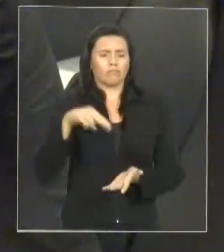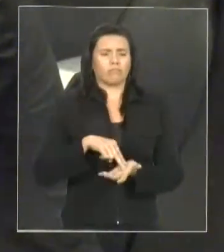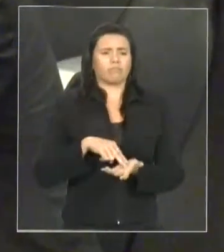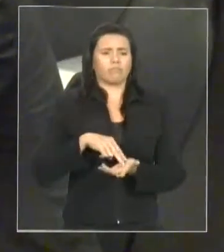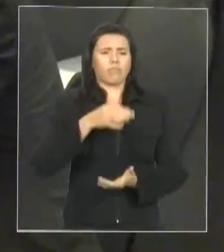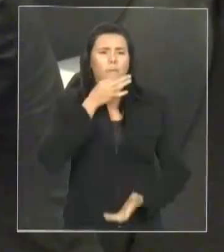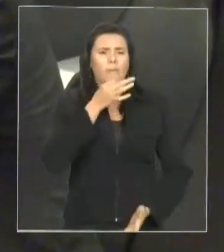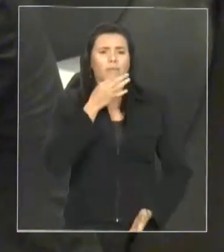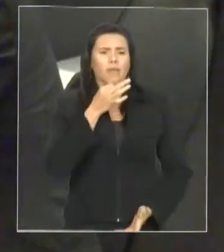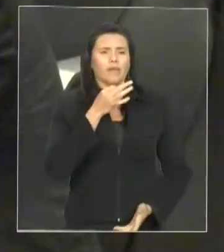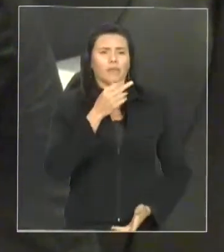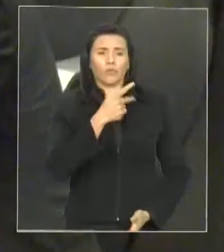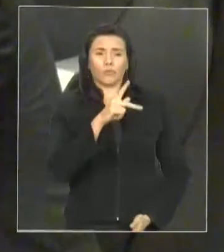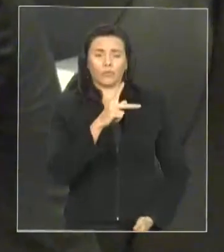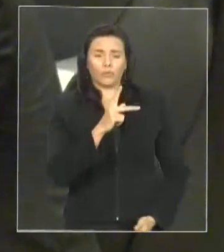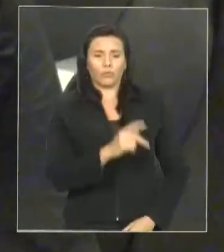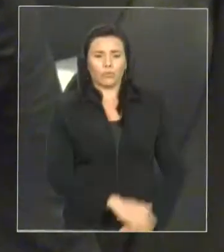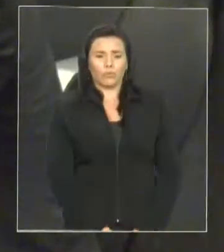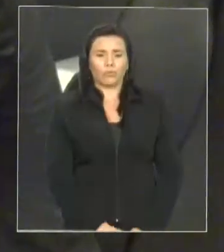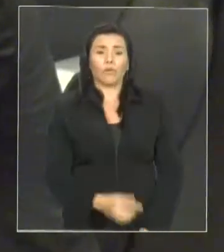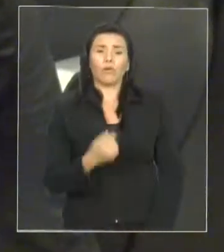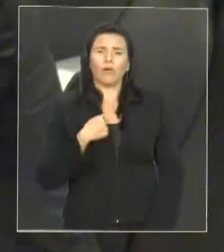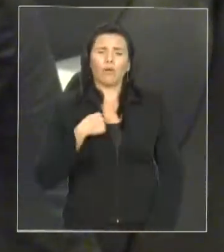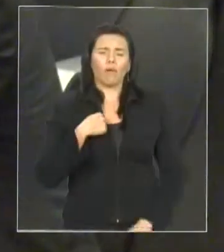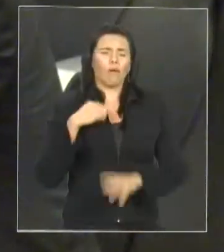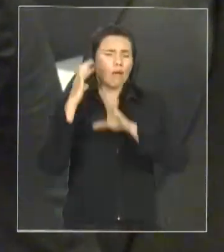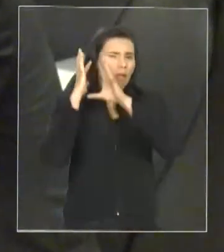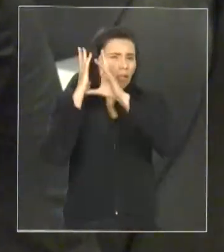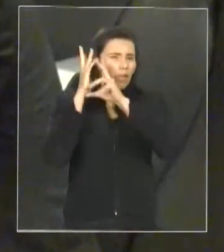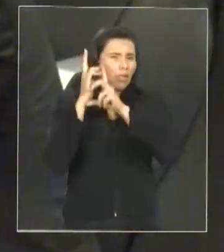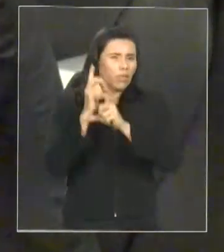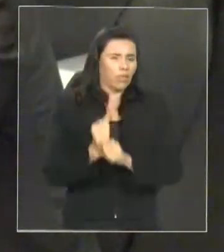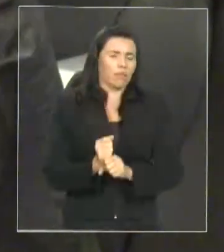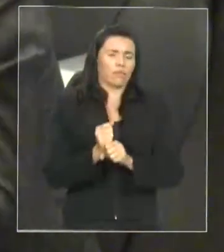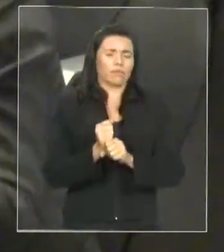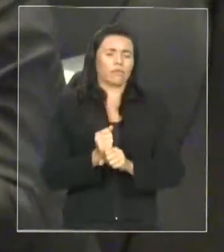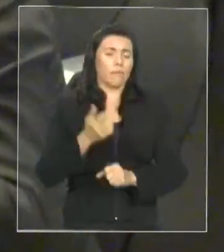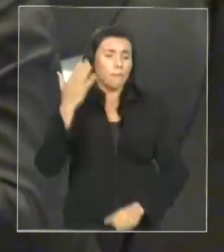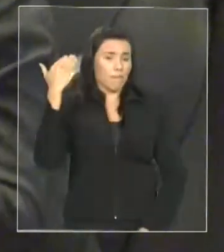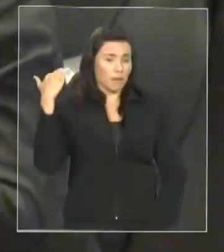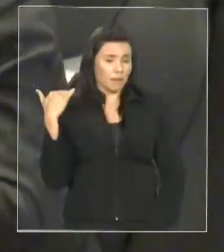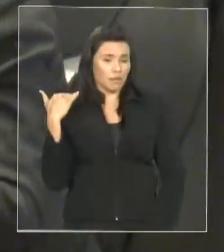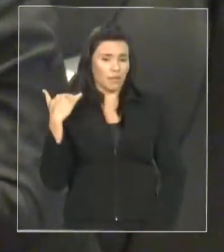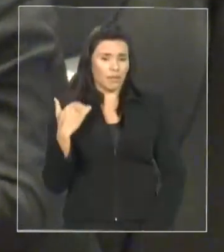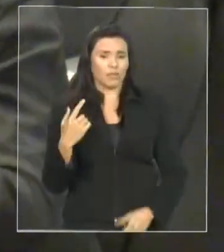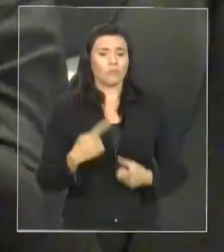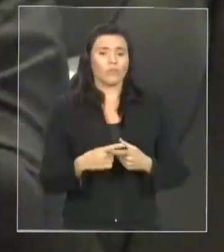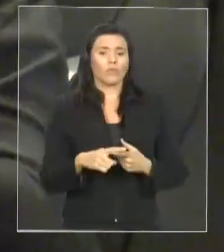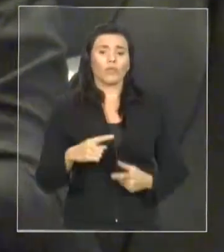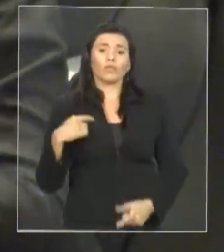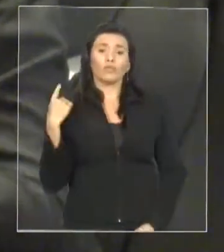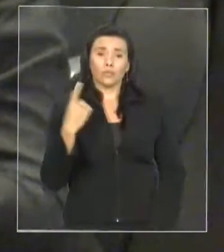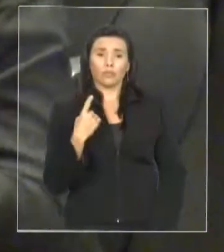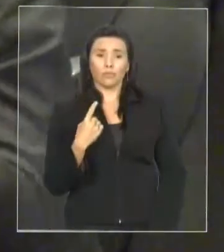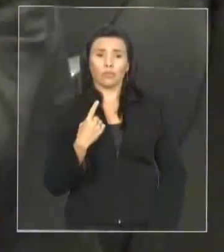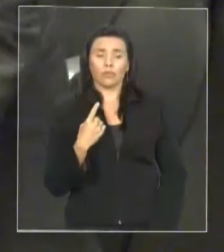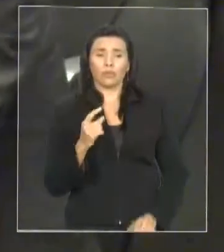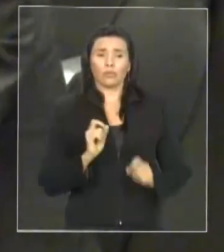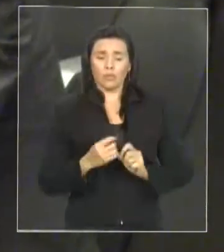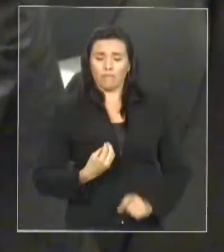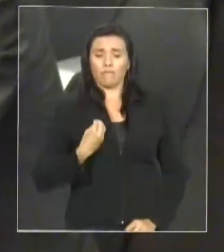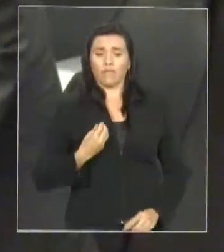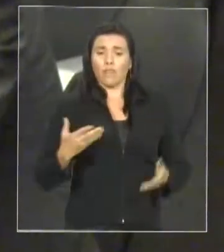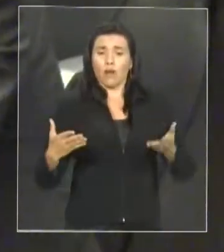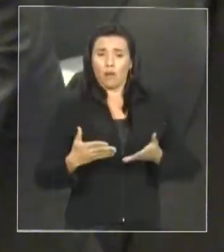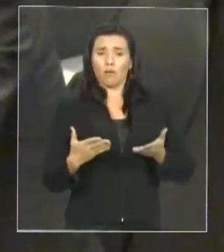Eu fiz referência ao passado, dentre outras razões, porque nós somos fruto do passado. Vossa